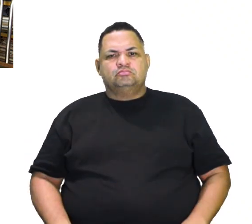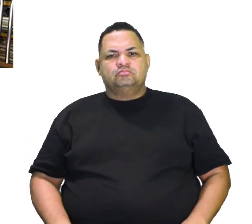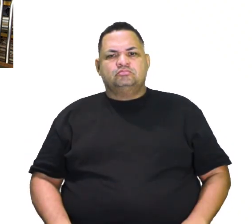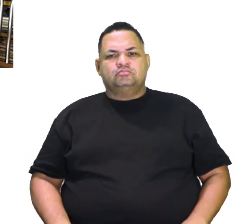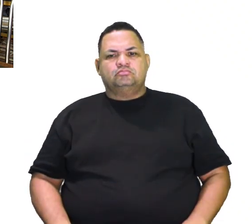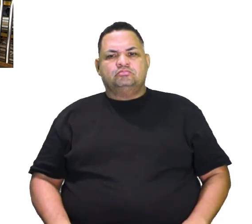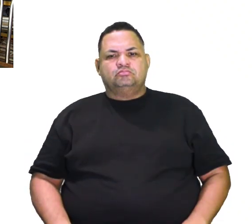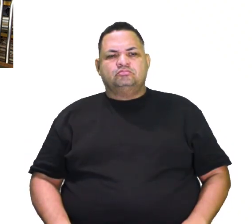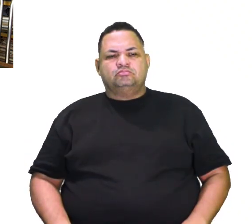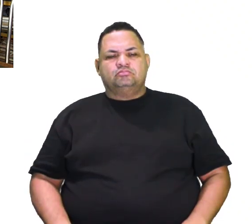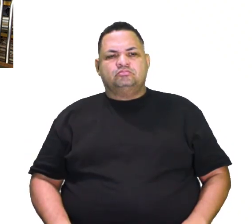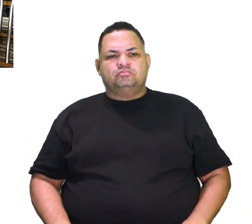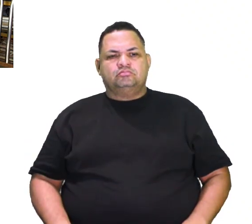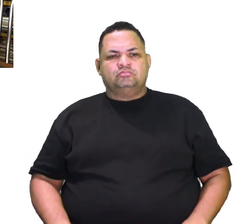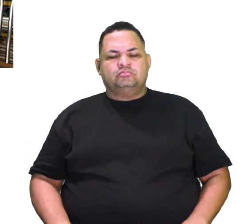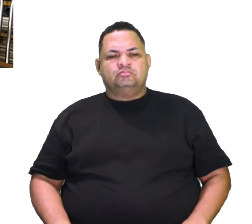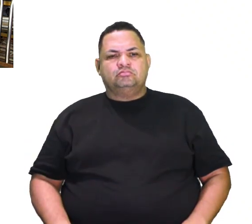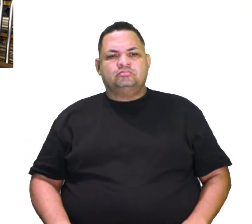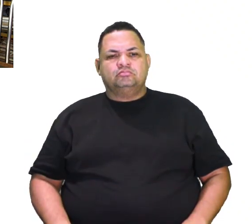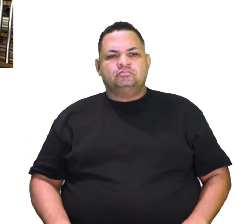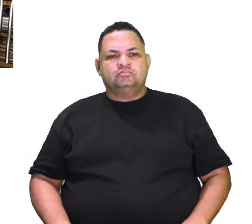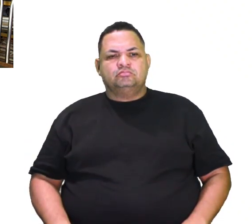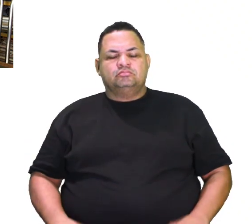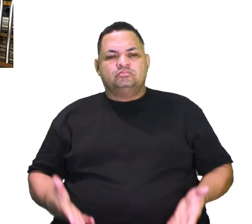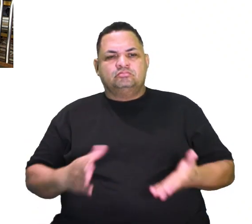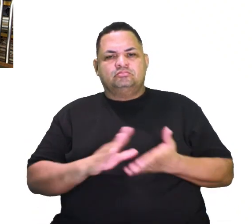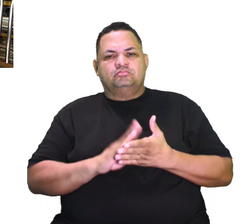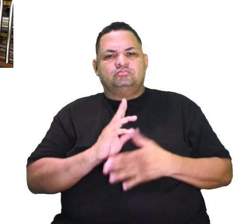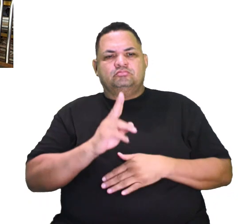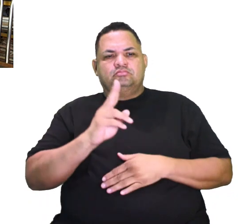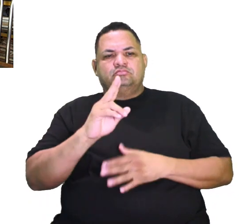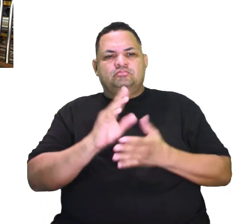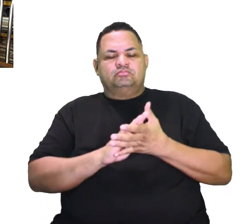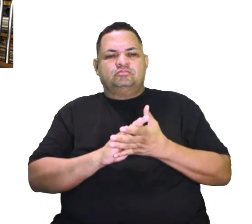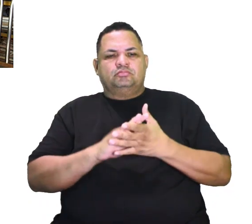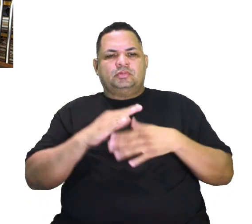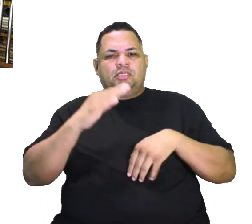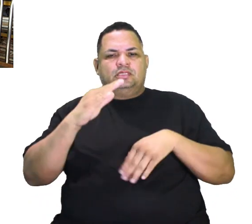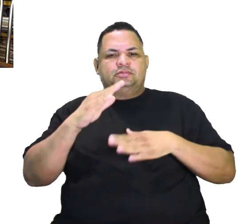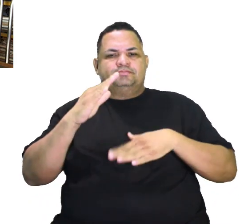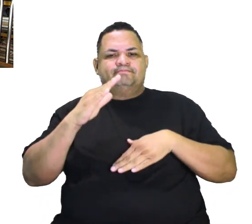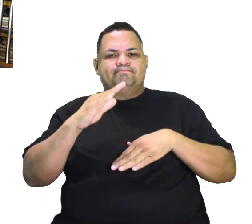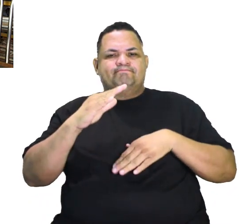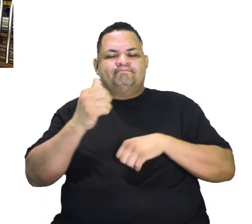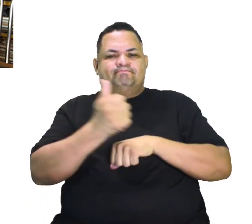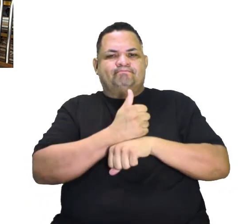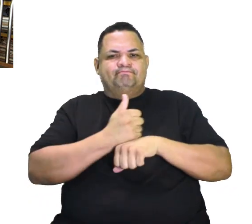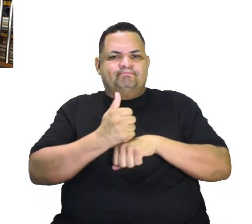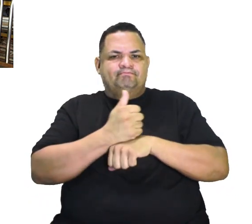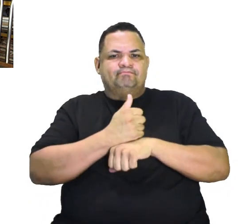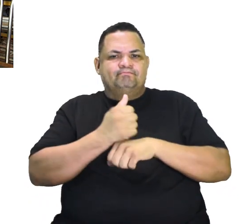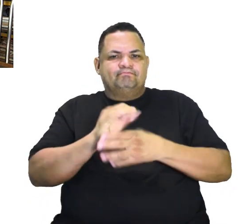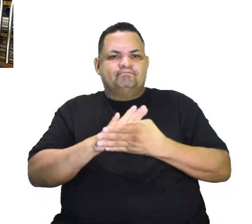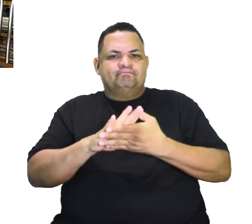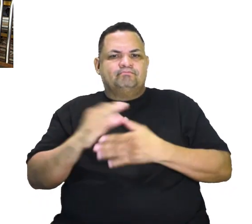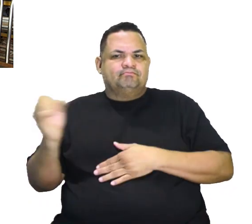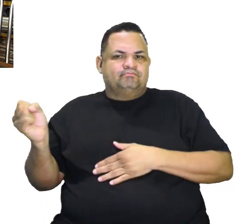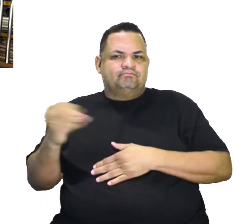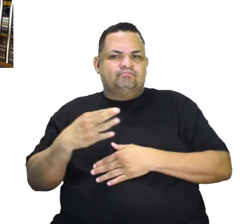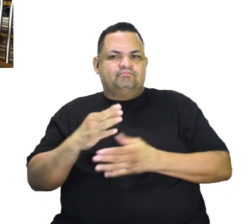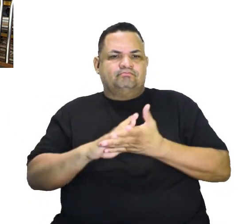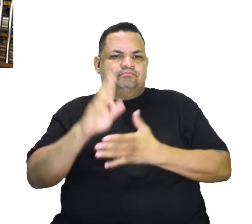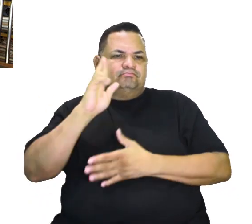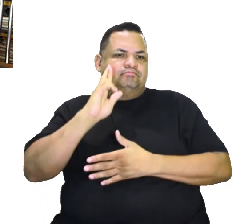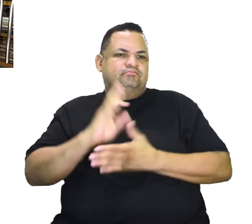pouco aí do Museu Indígena, né? Da importância do museu para os povos indígenas. E vamos seguir agora a falar dos artistas contemporâneos